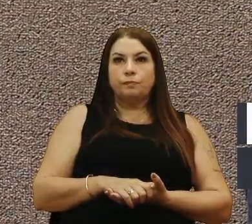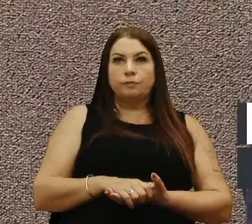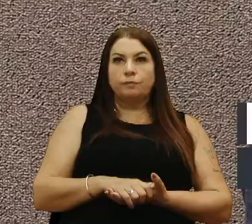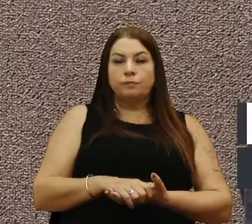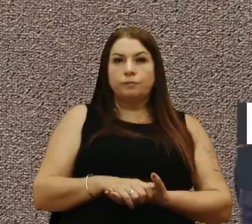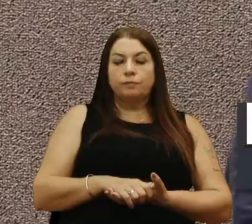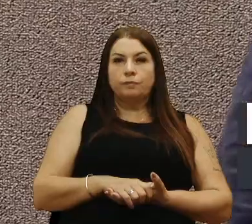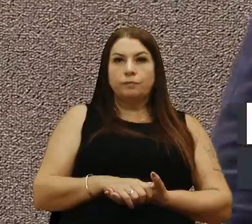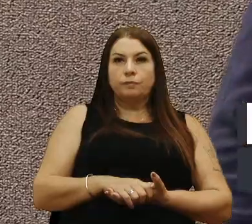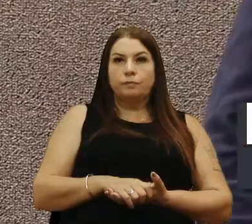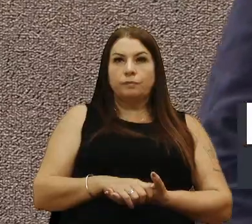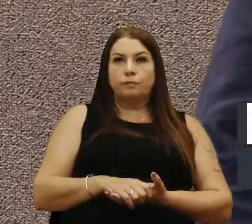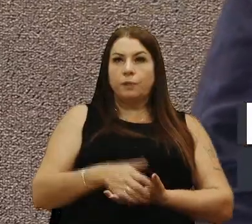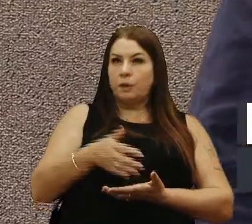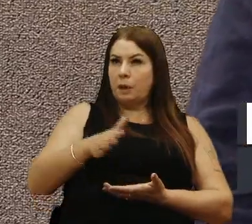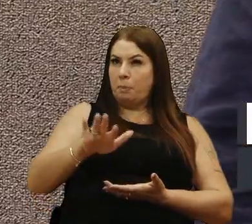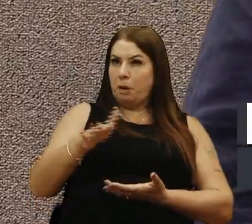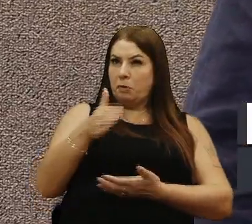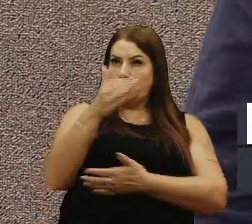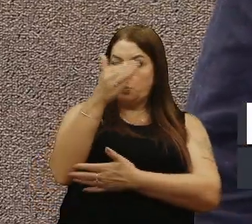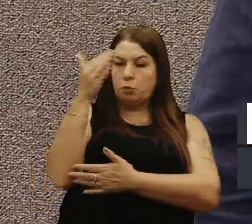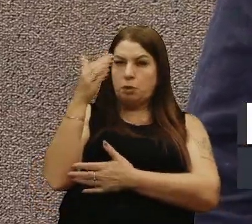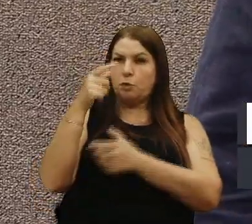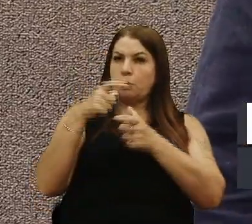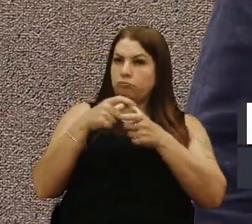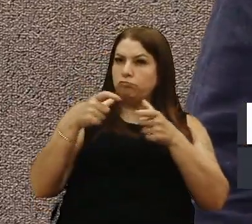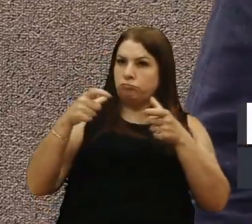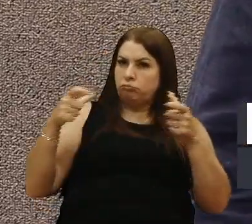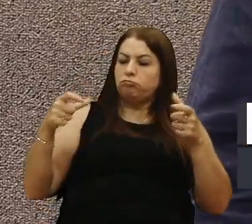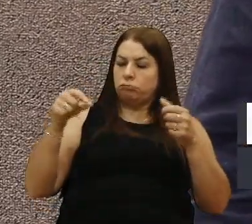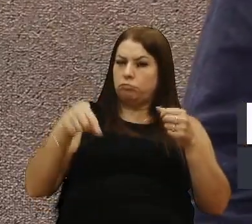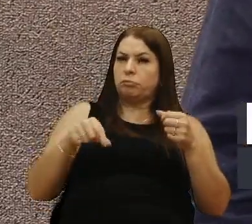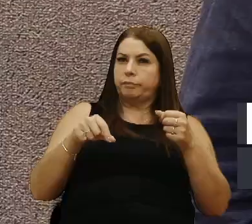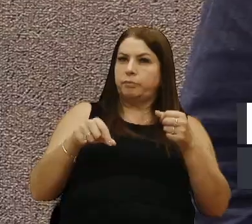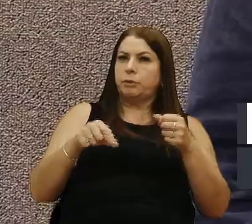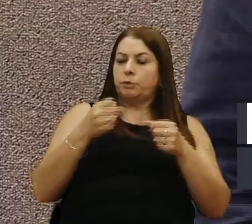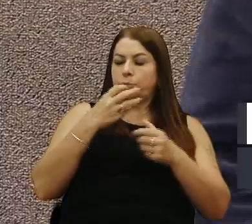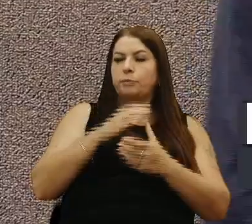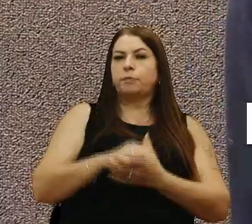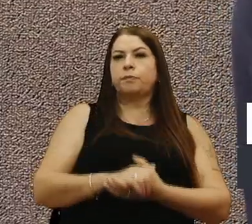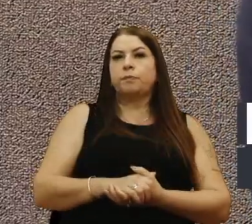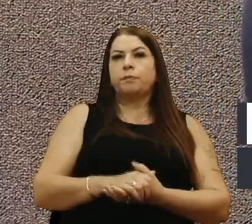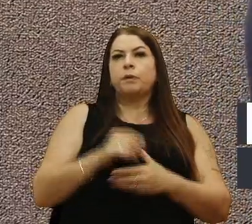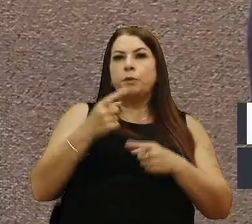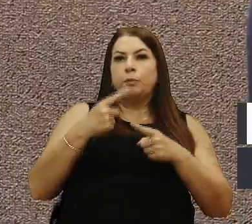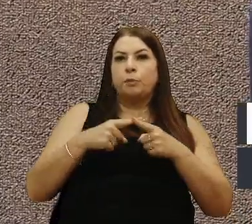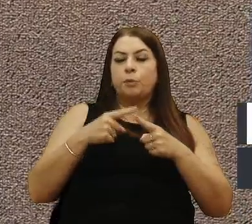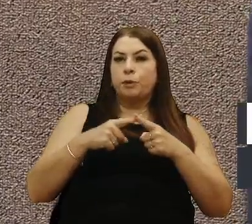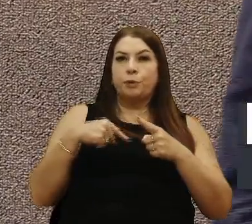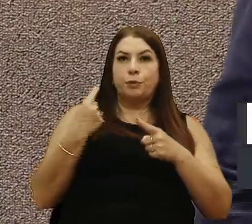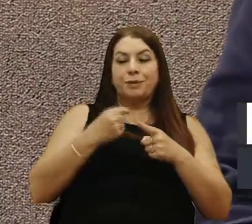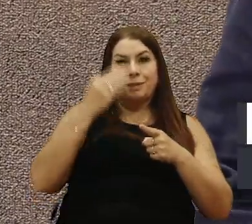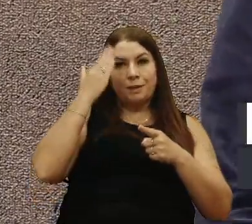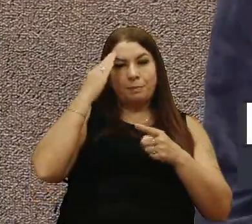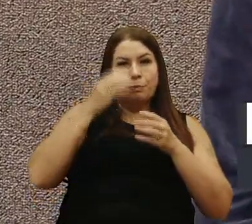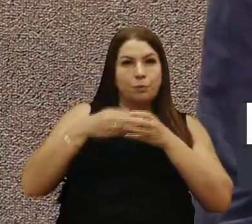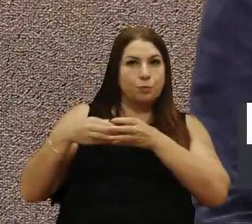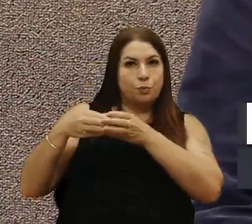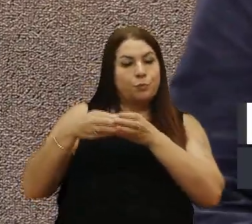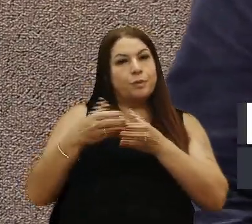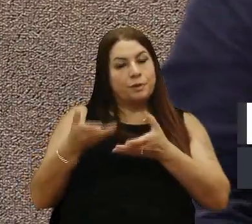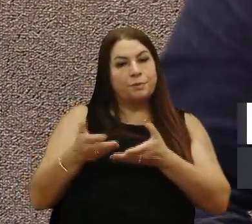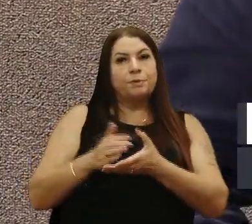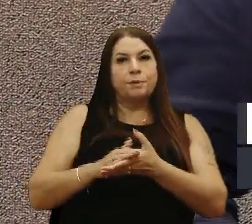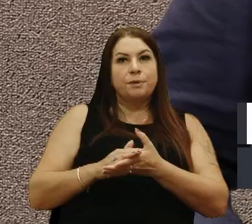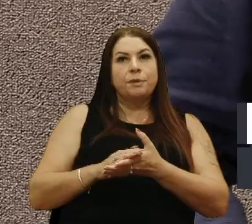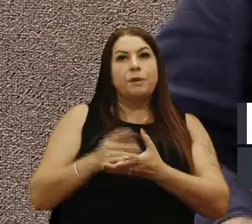a média hoteleira tem crescido muito em Caxias. Isso é muito bom, né? Porque nós sabemos que o turismo